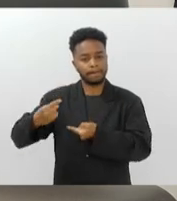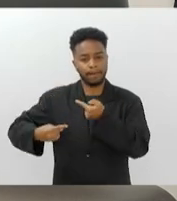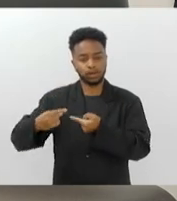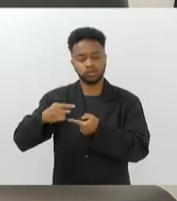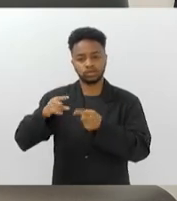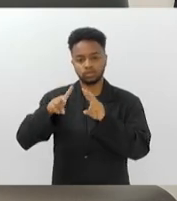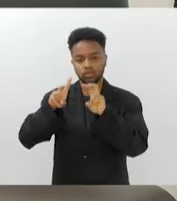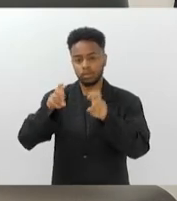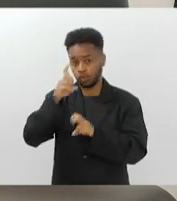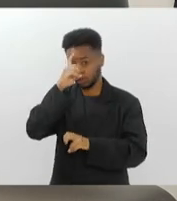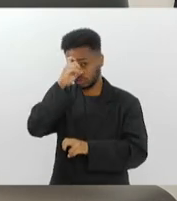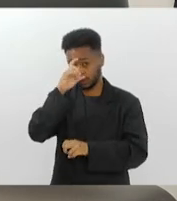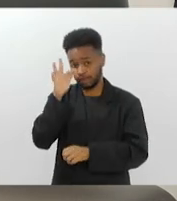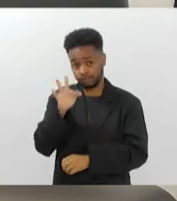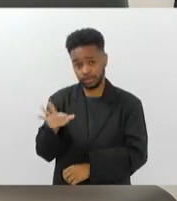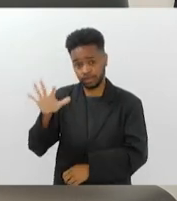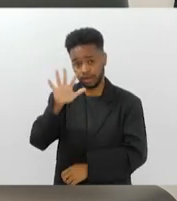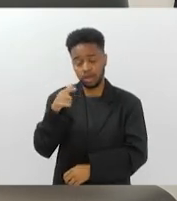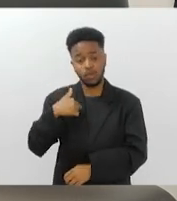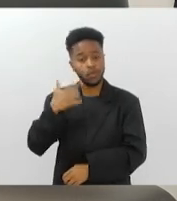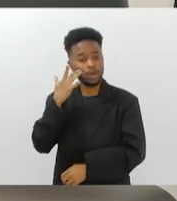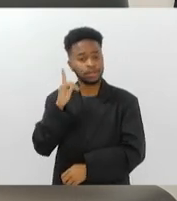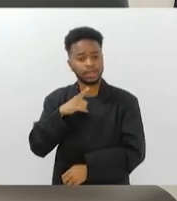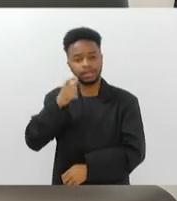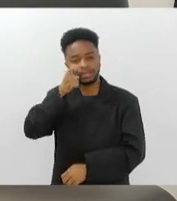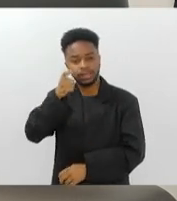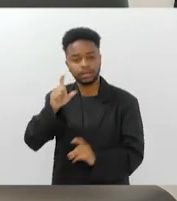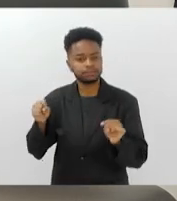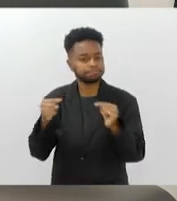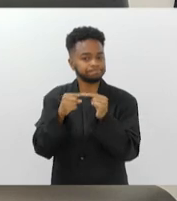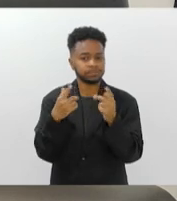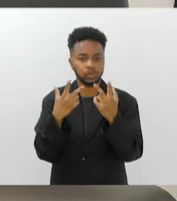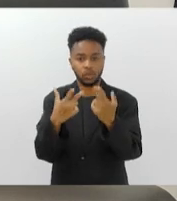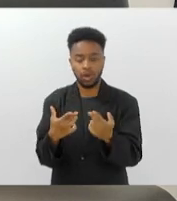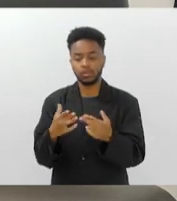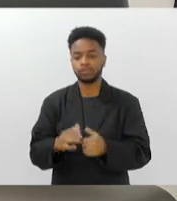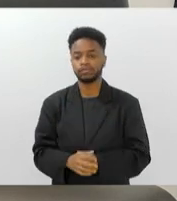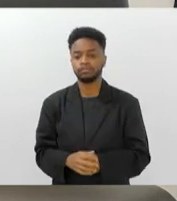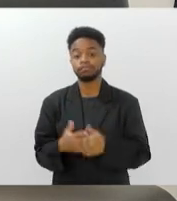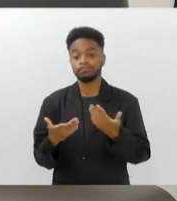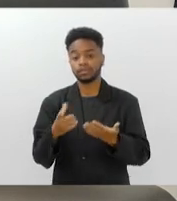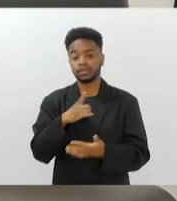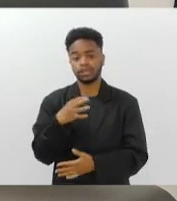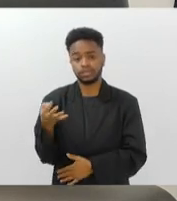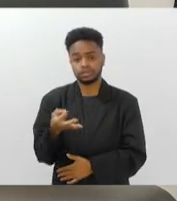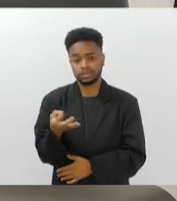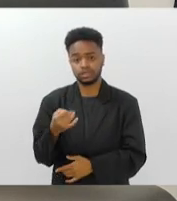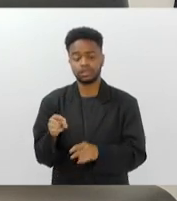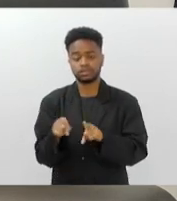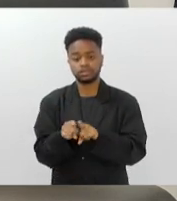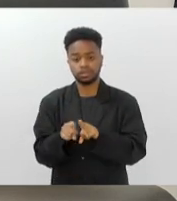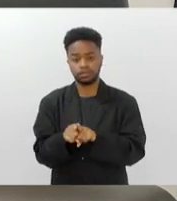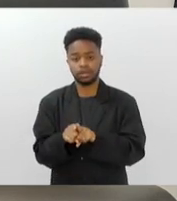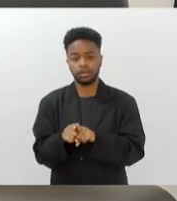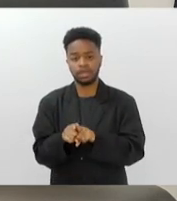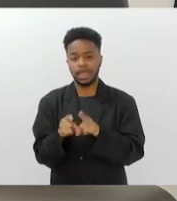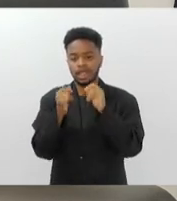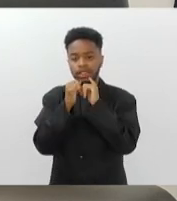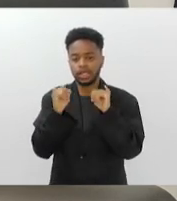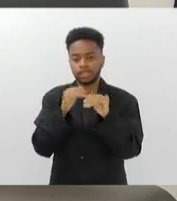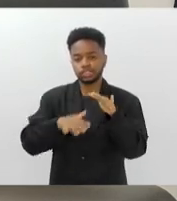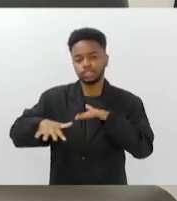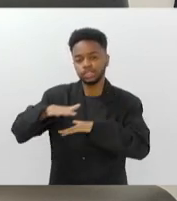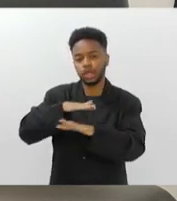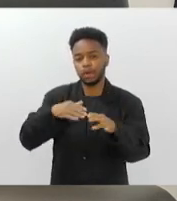federais Acho que todos temos o mesmo interesse né E tenho certeza que essa boa energia que a